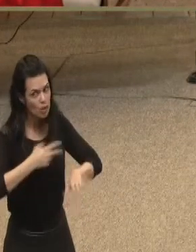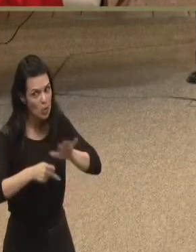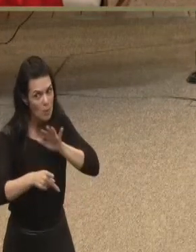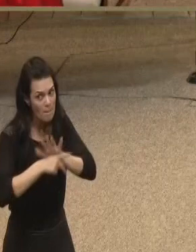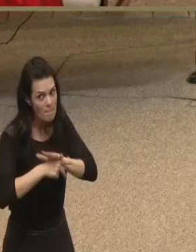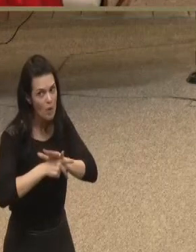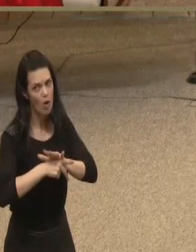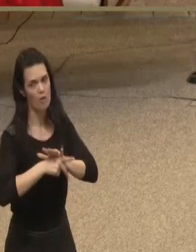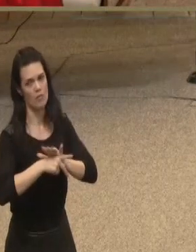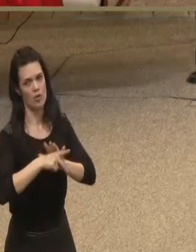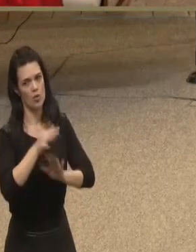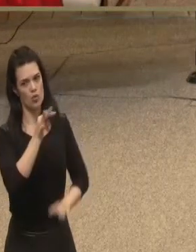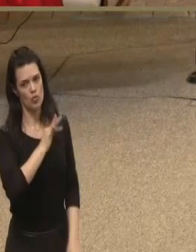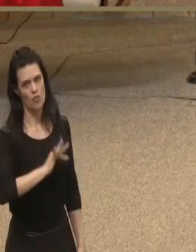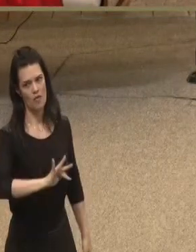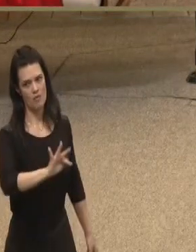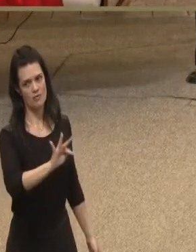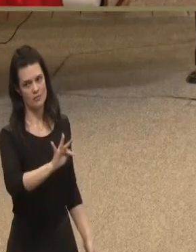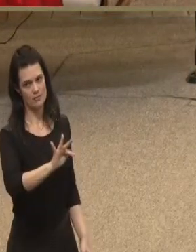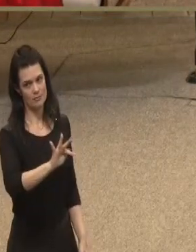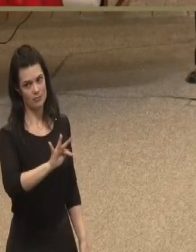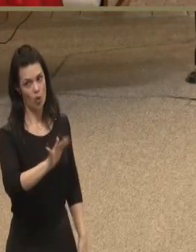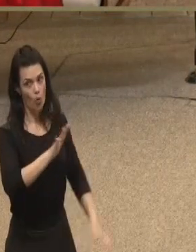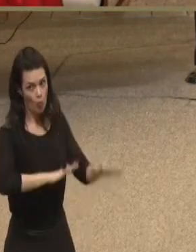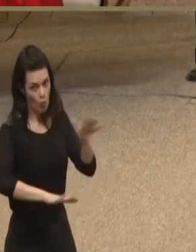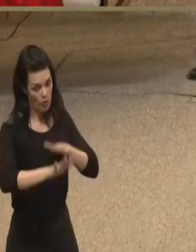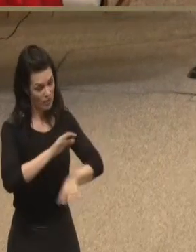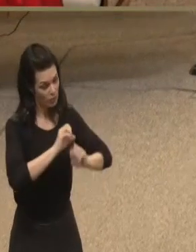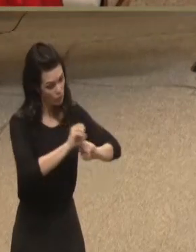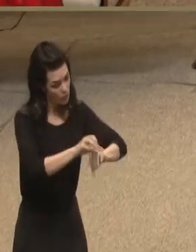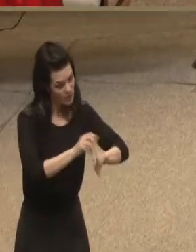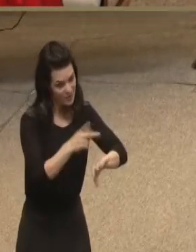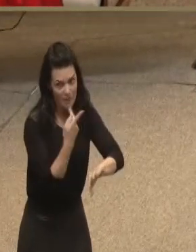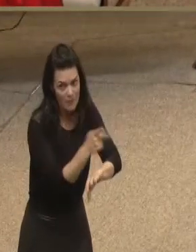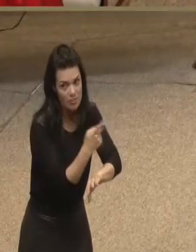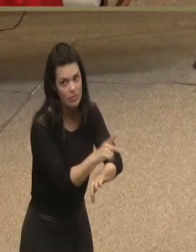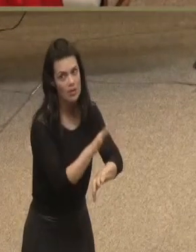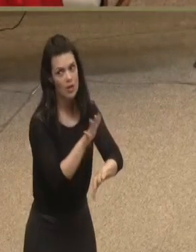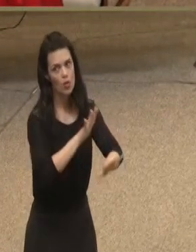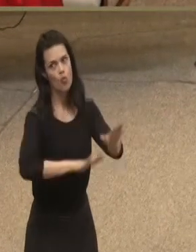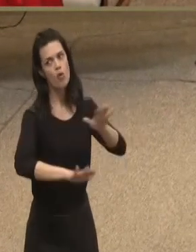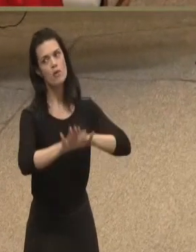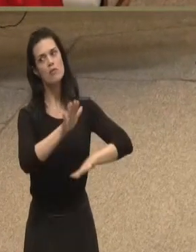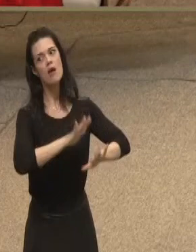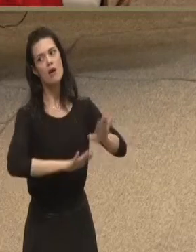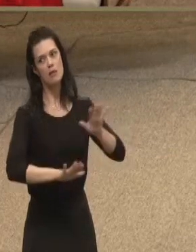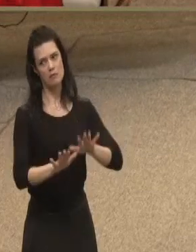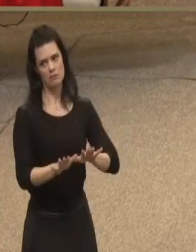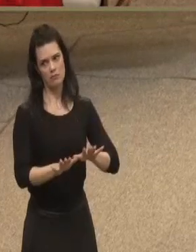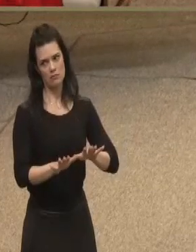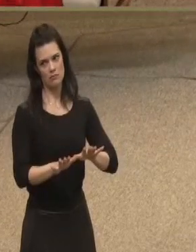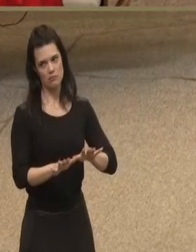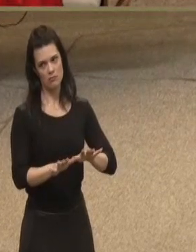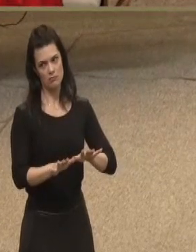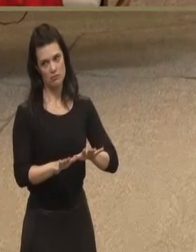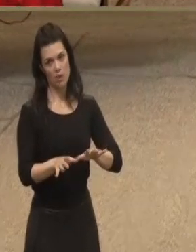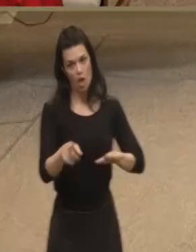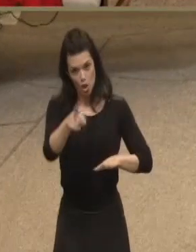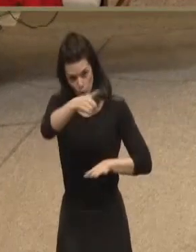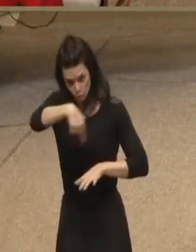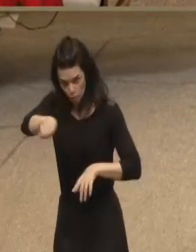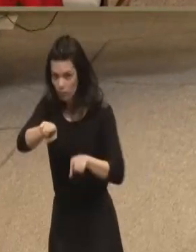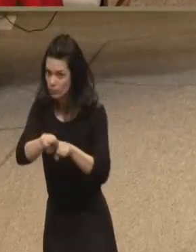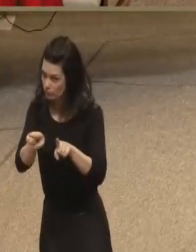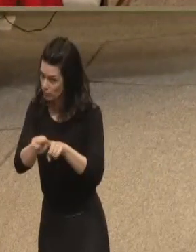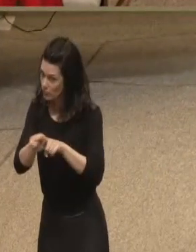homens praticam e ensinam. E esse alerta, meu querido, minha querida, serve para mim e